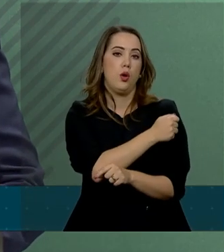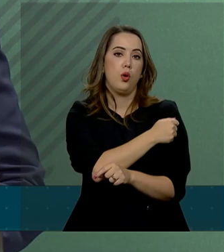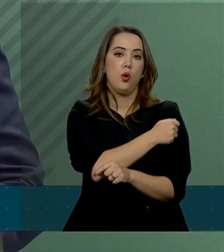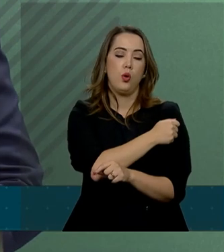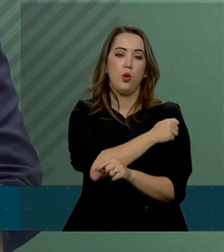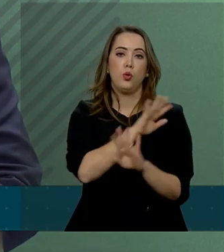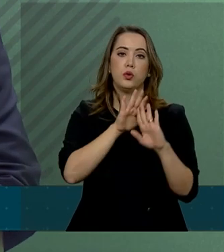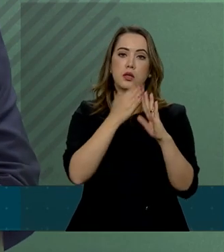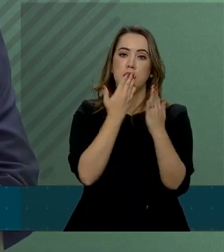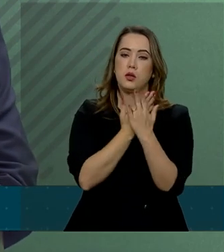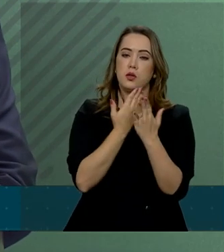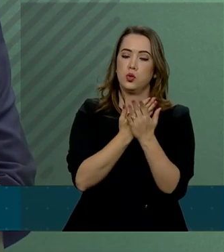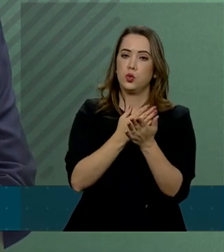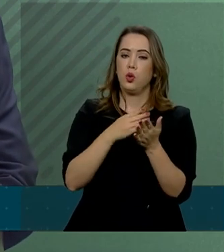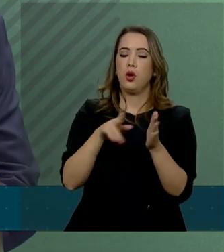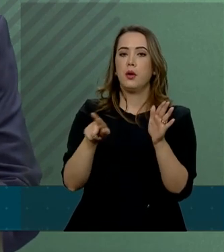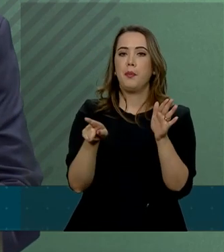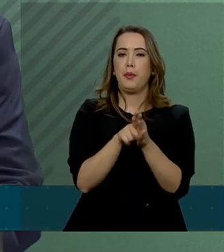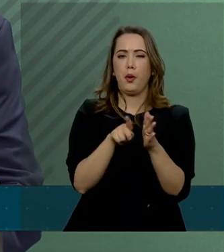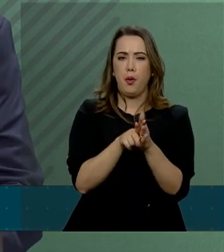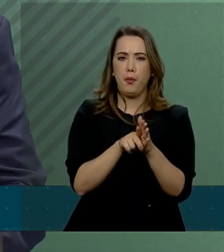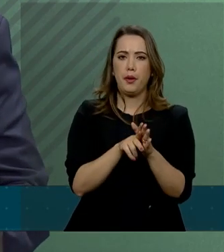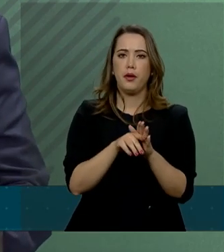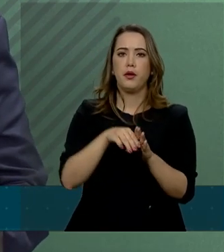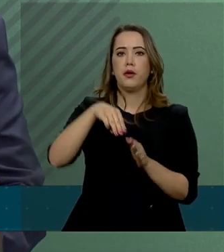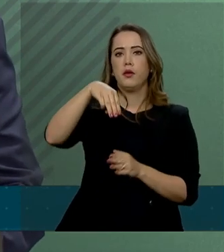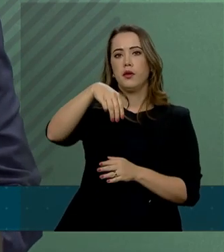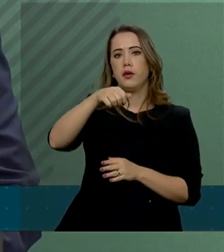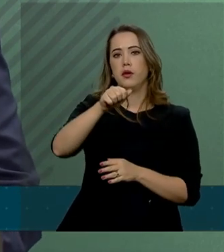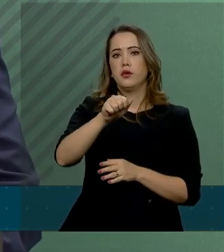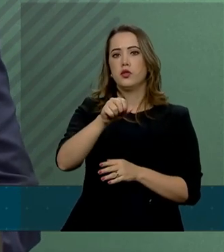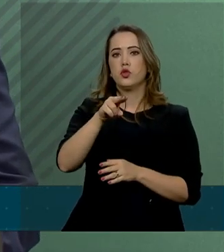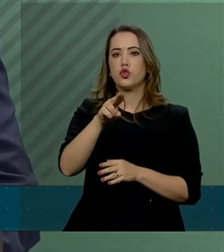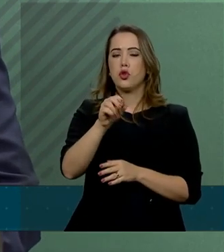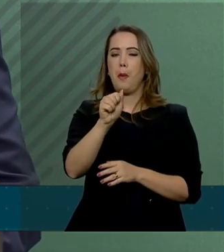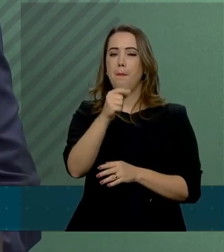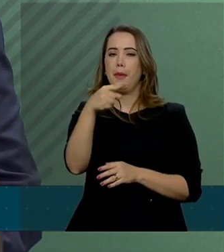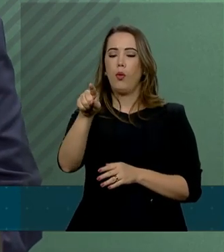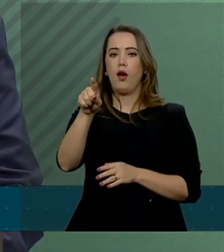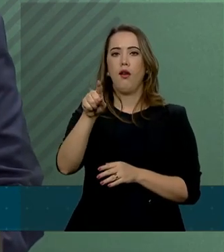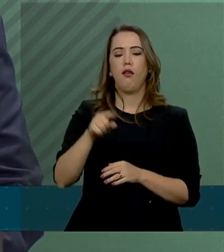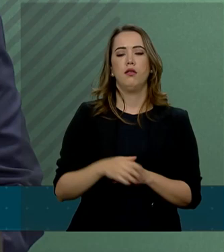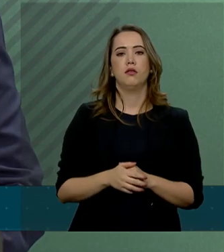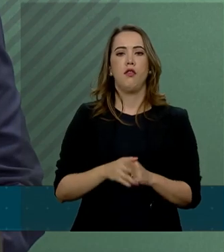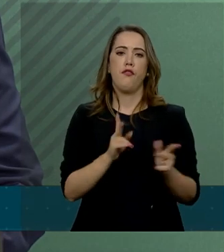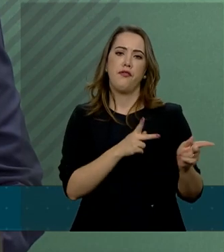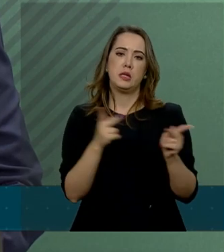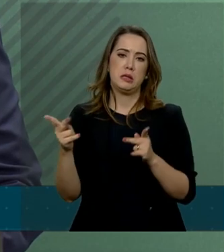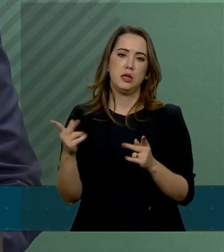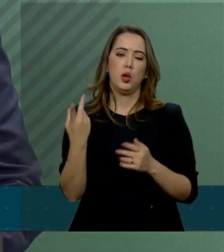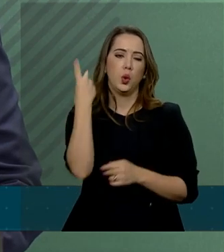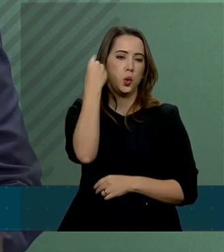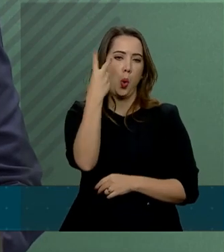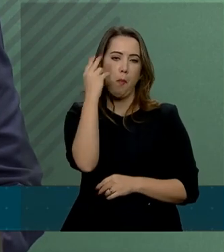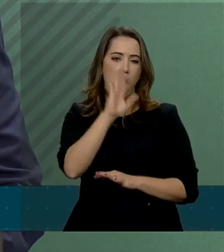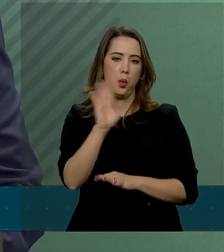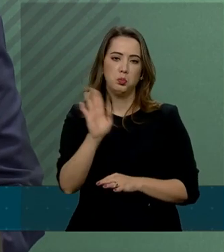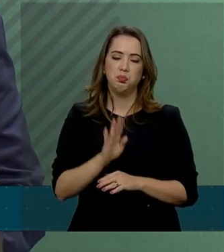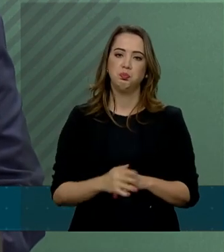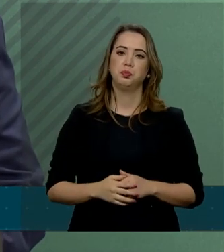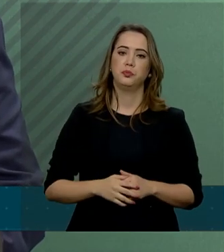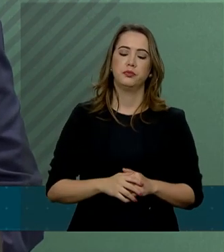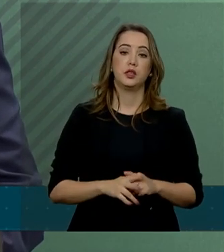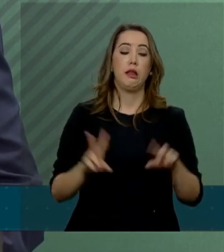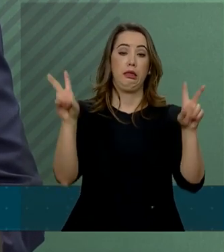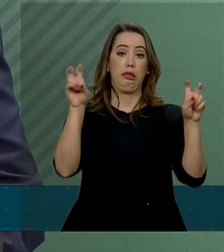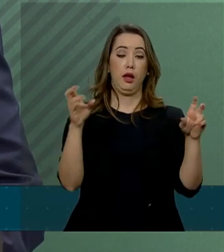visconde de mauá foram visitas de cortesia vamos tratar agora do